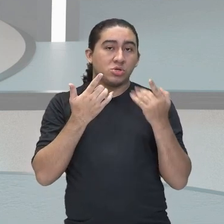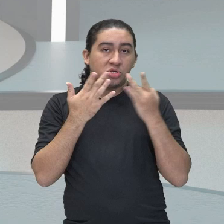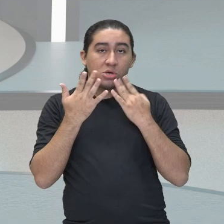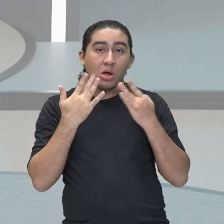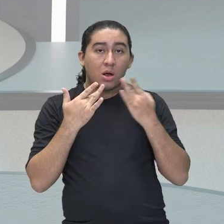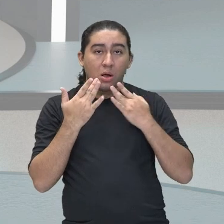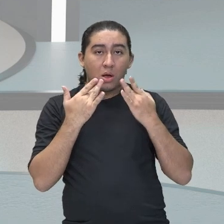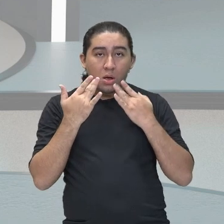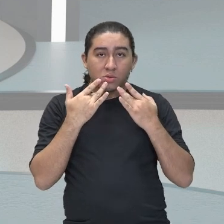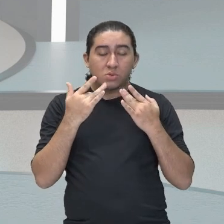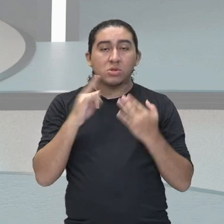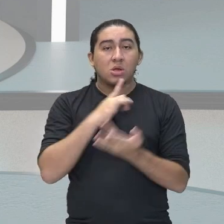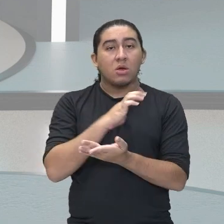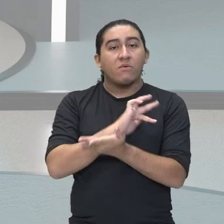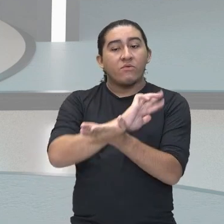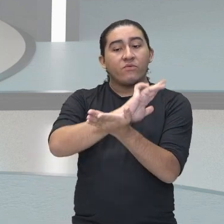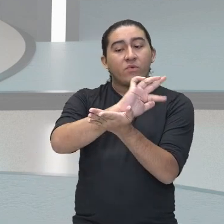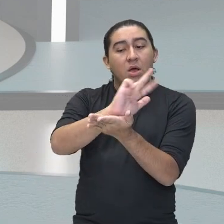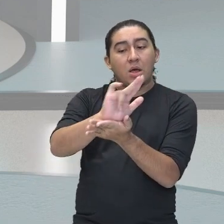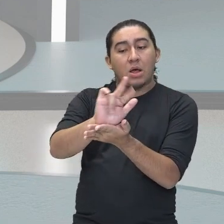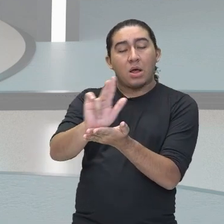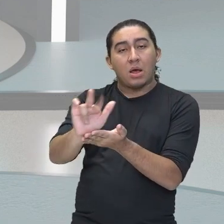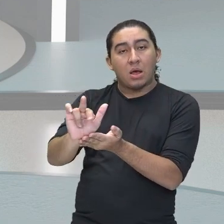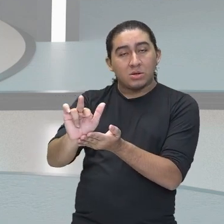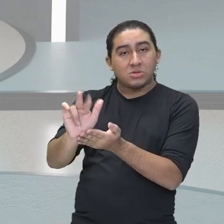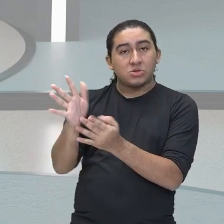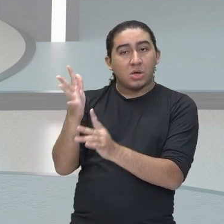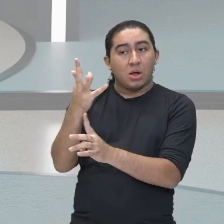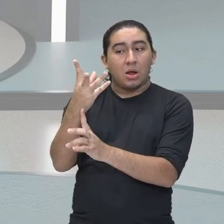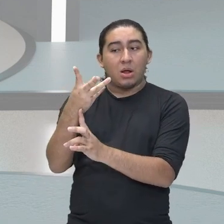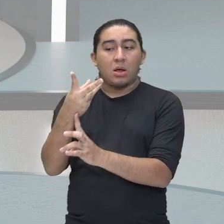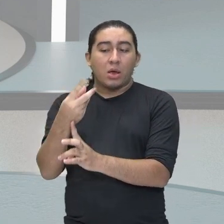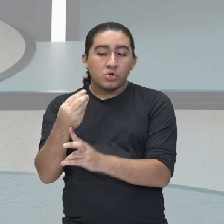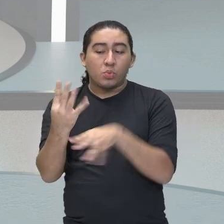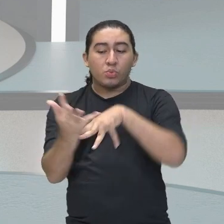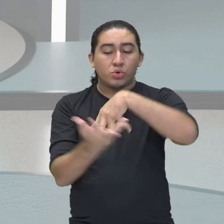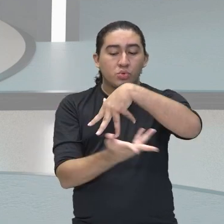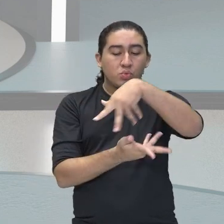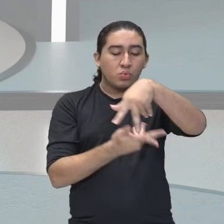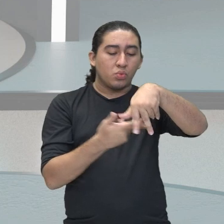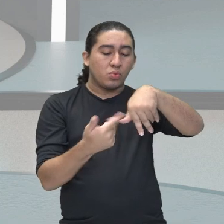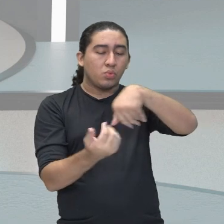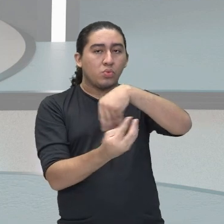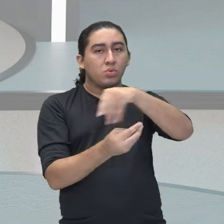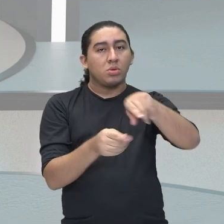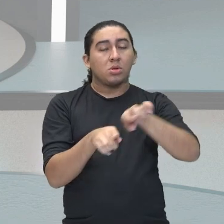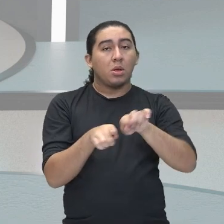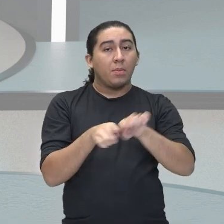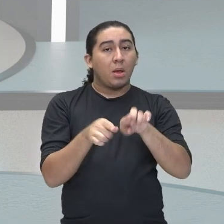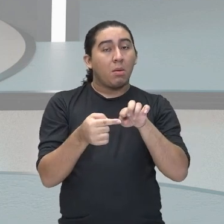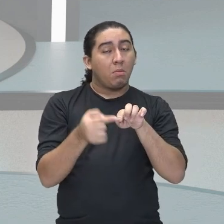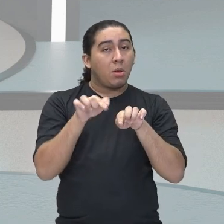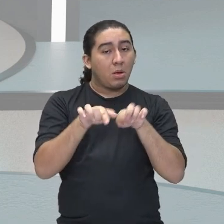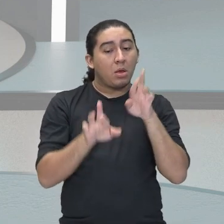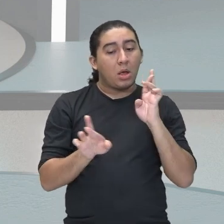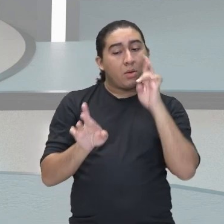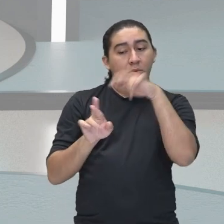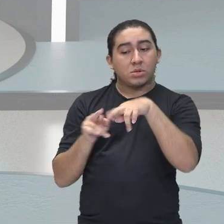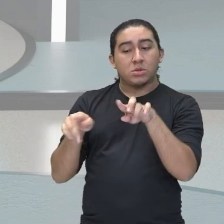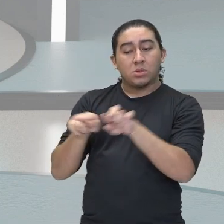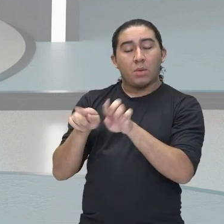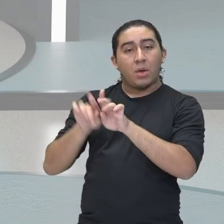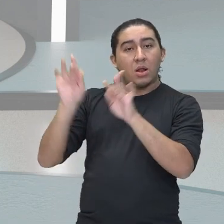a junção de vários estilos de arte. Uma delas vem do período do classicismo,